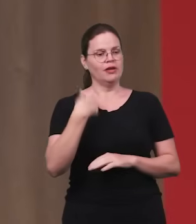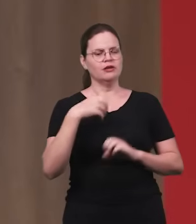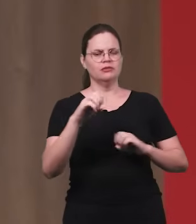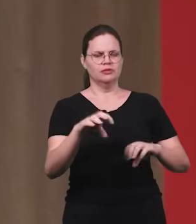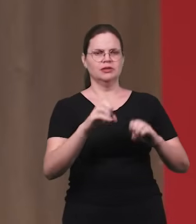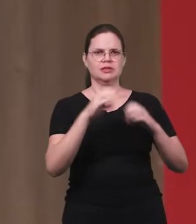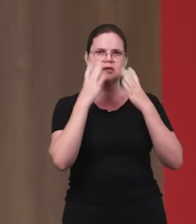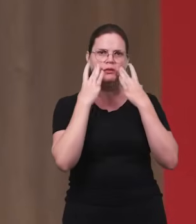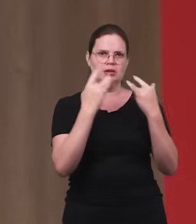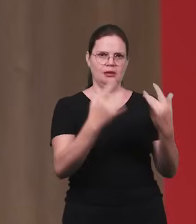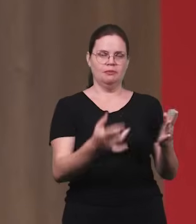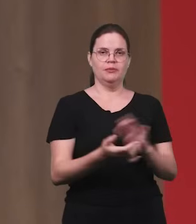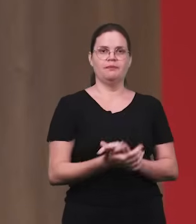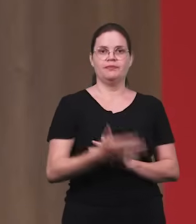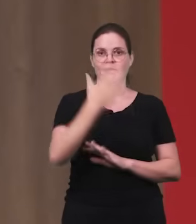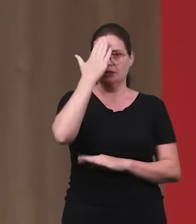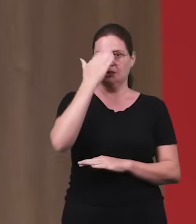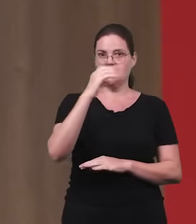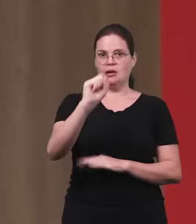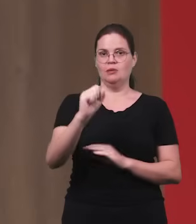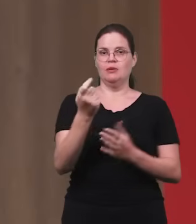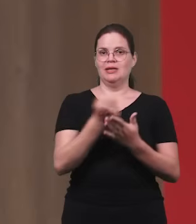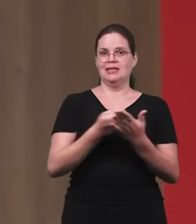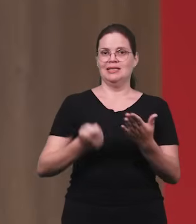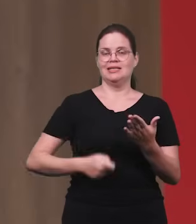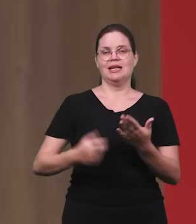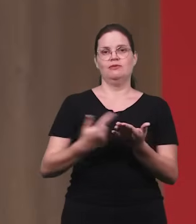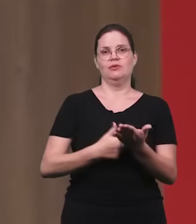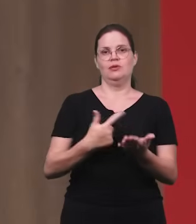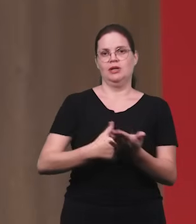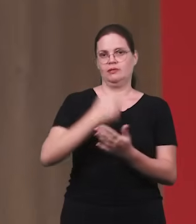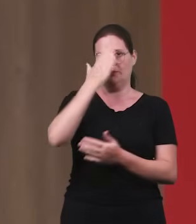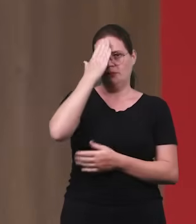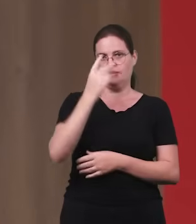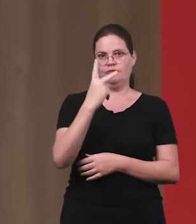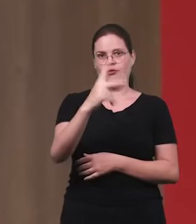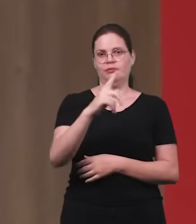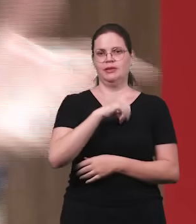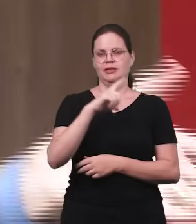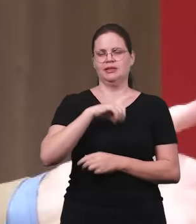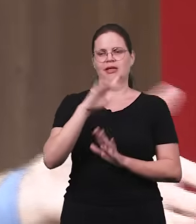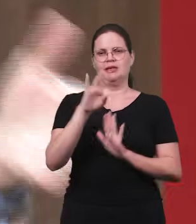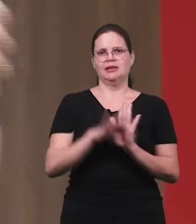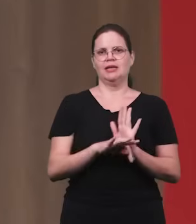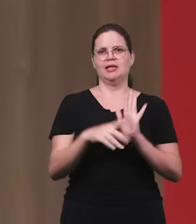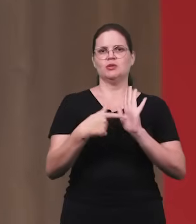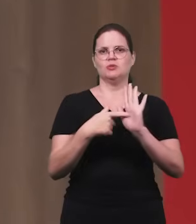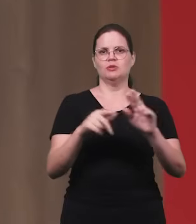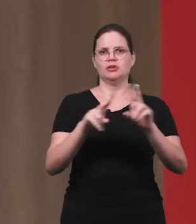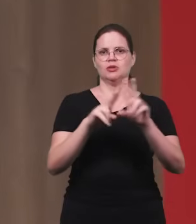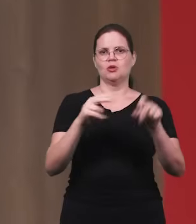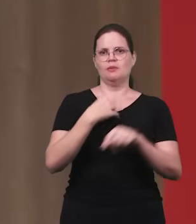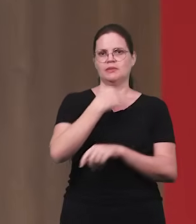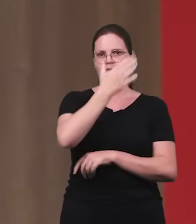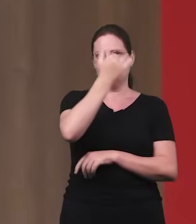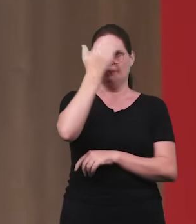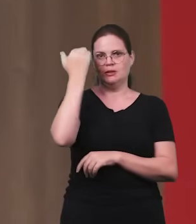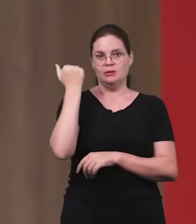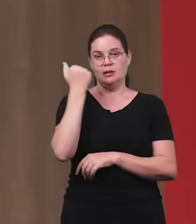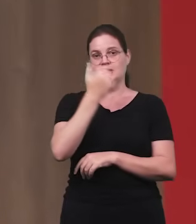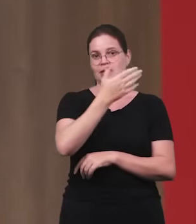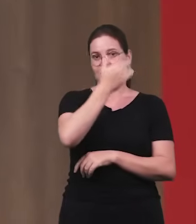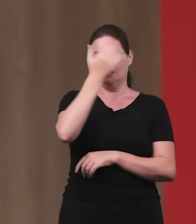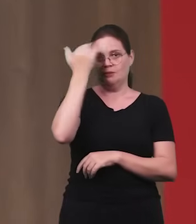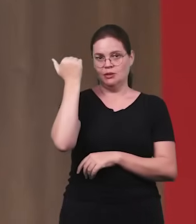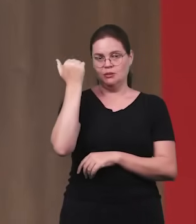E Salomão escreve provérbios ali com tantos textos falando sobre sabedoria, porque o